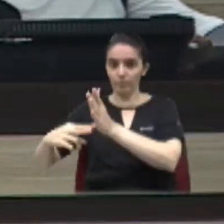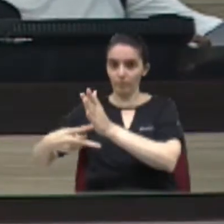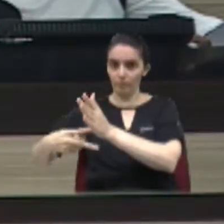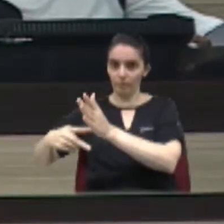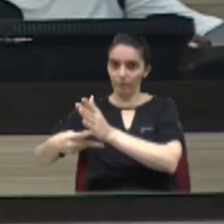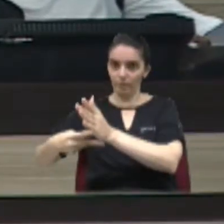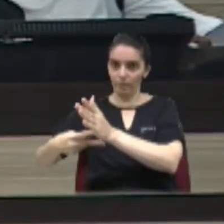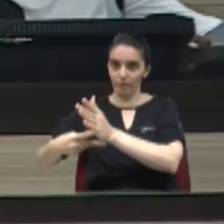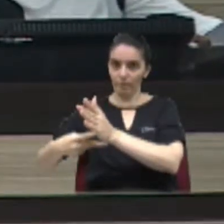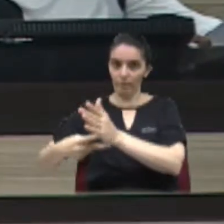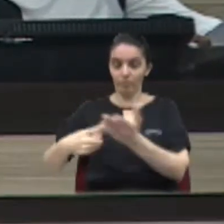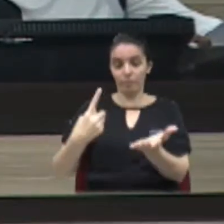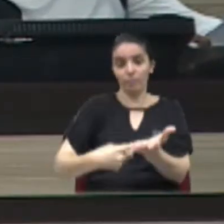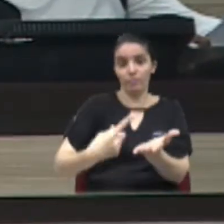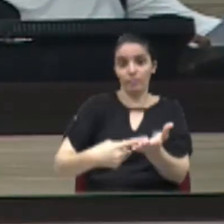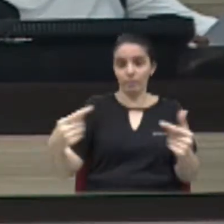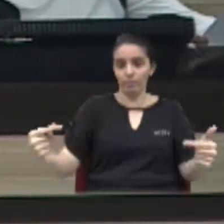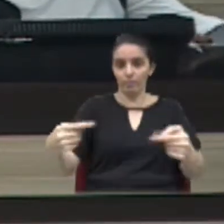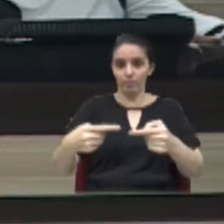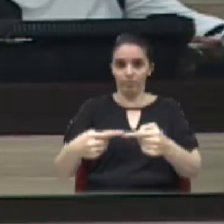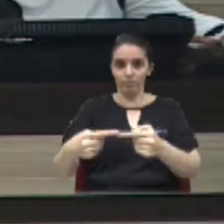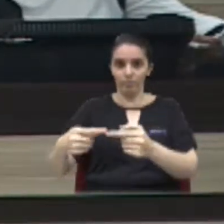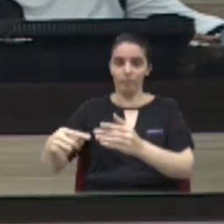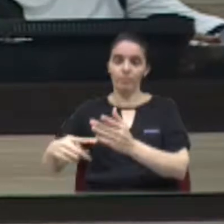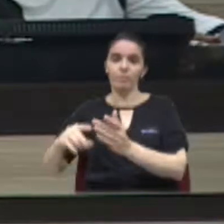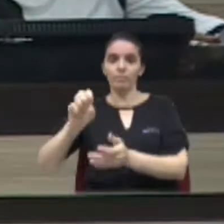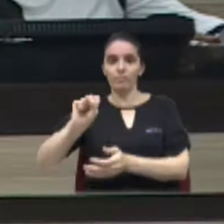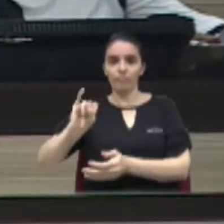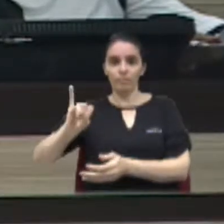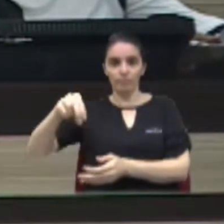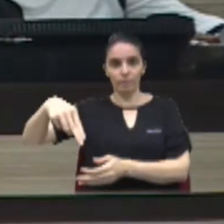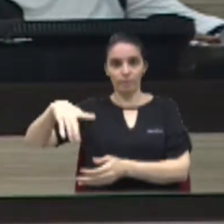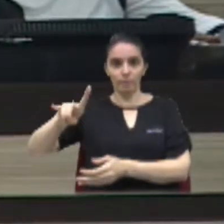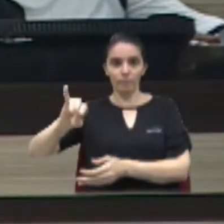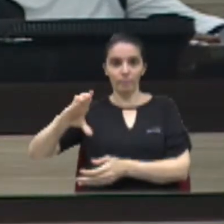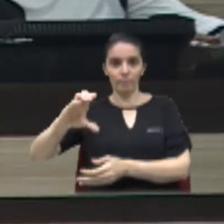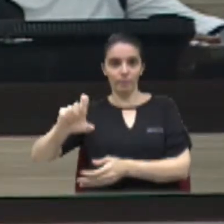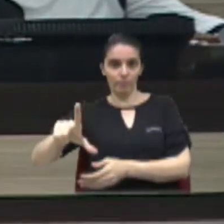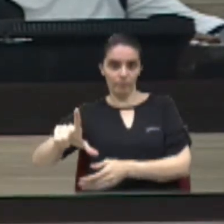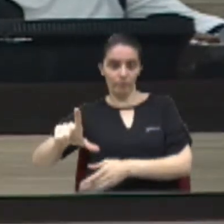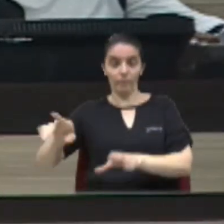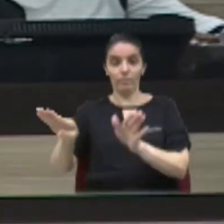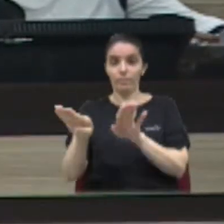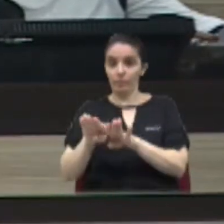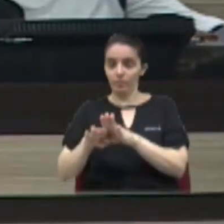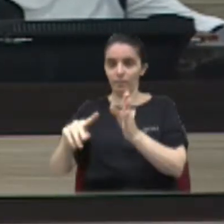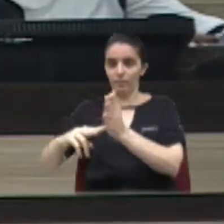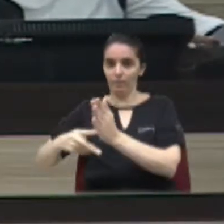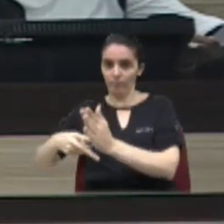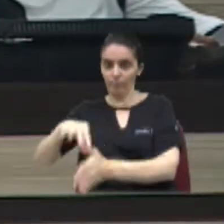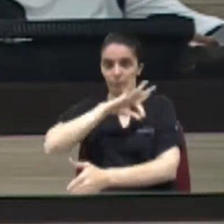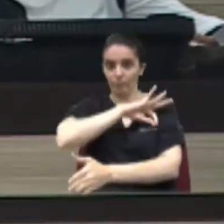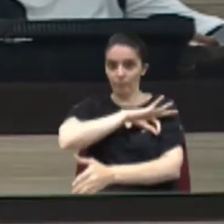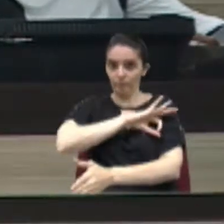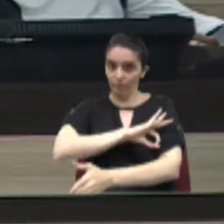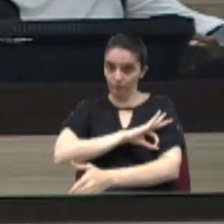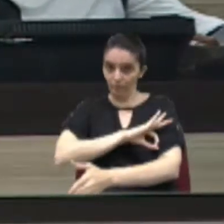e Servidores Públicos Municipais de Limeira, Sindicel, Sindicato dos Guardas Civis Municipais de Limeira e Região, Sindiguarda,